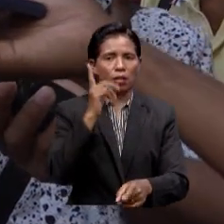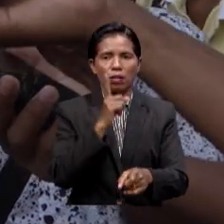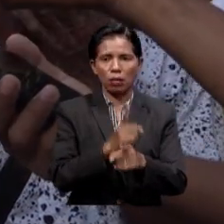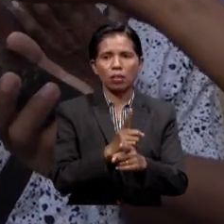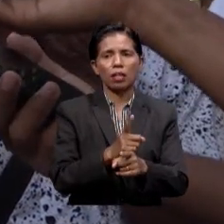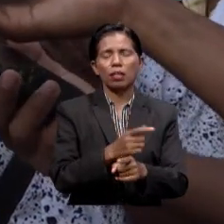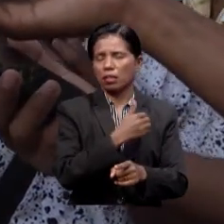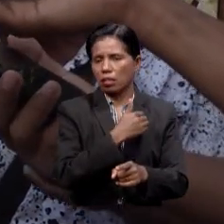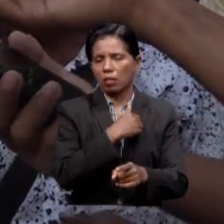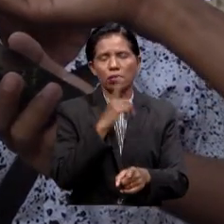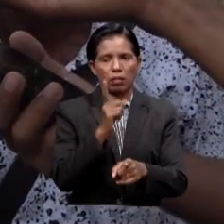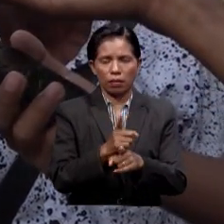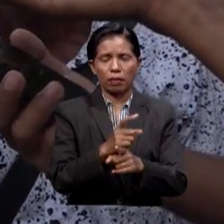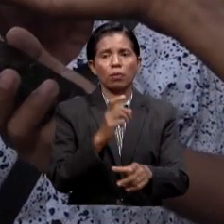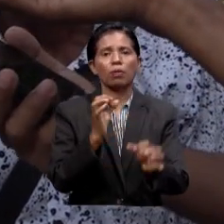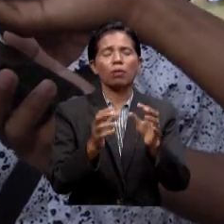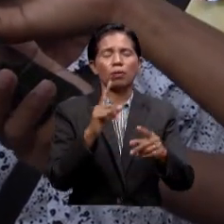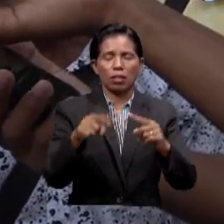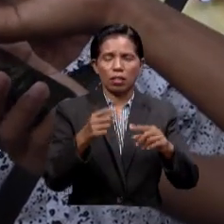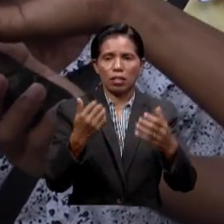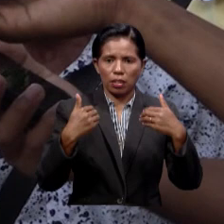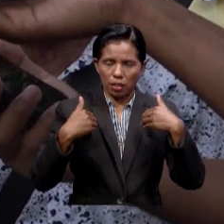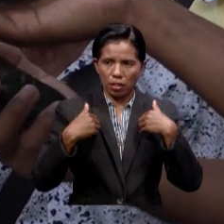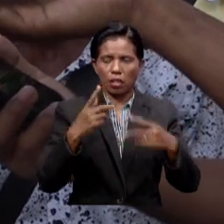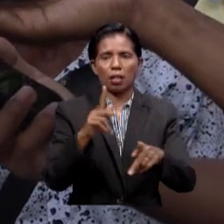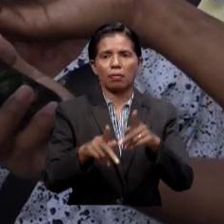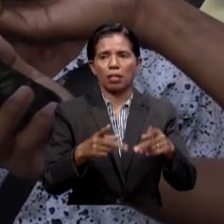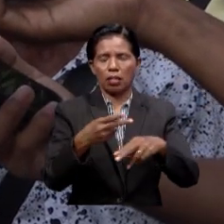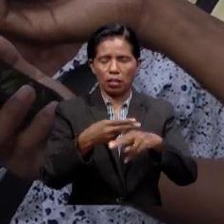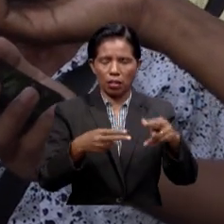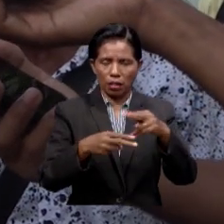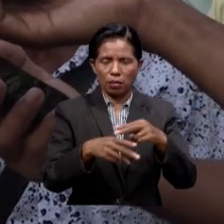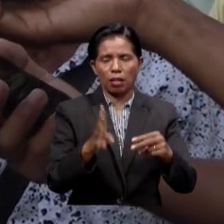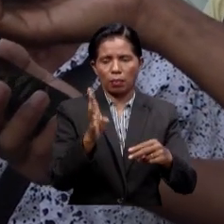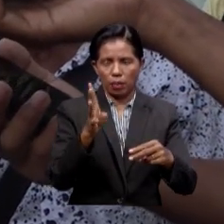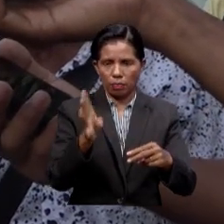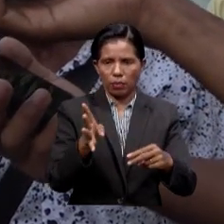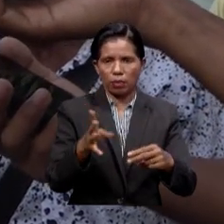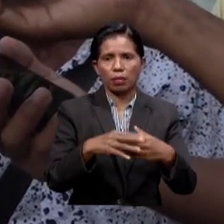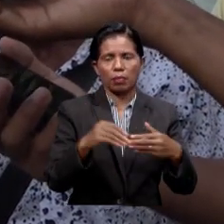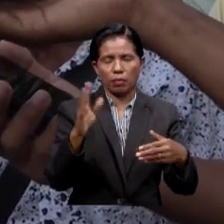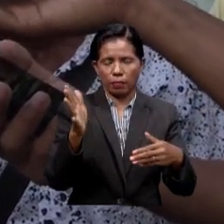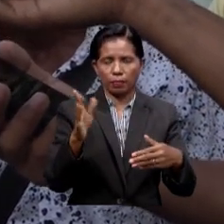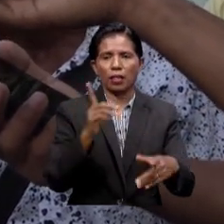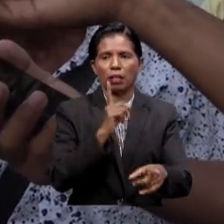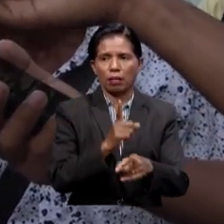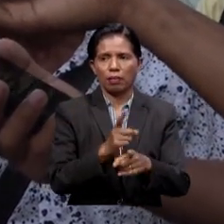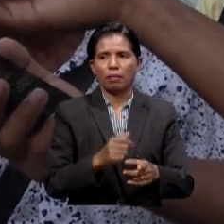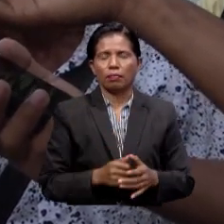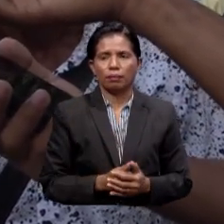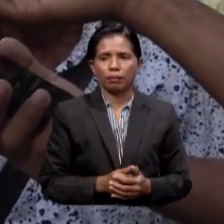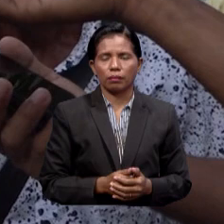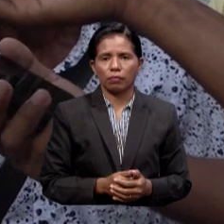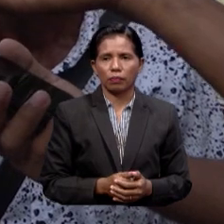kalae bahira iha konu iha namne liman o $40 ne kerja ke kami biar dunia yang kata loss dunia. Sekuriti roro itu